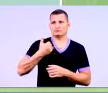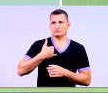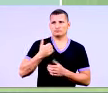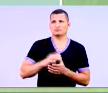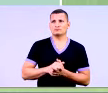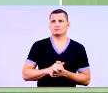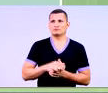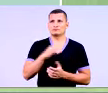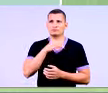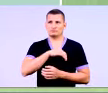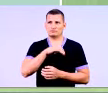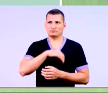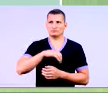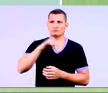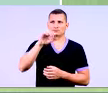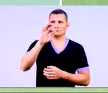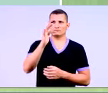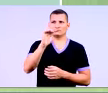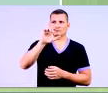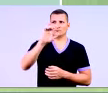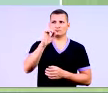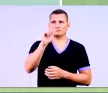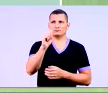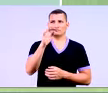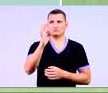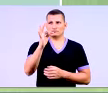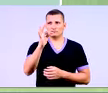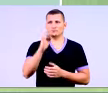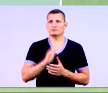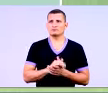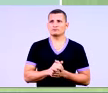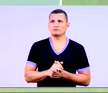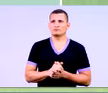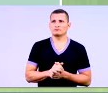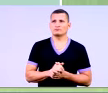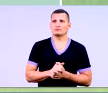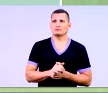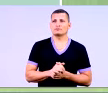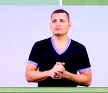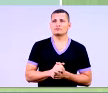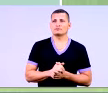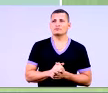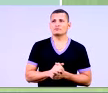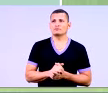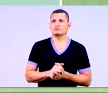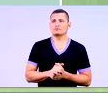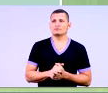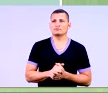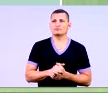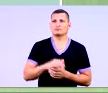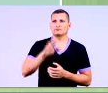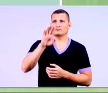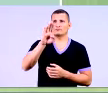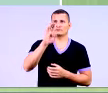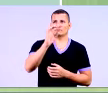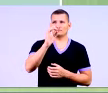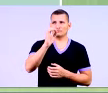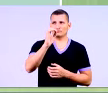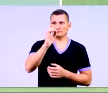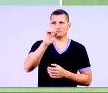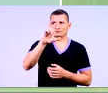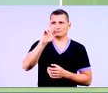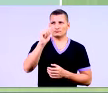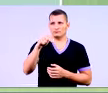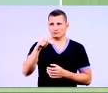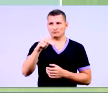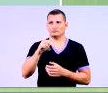salário vai se chamar flot aliás floating vai se chamar salário casada vai ser do